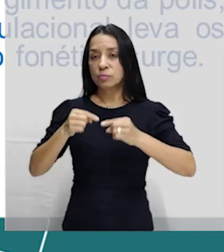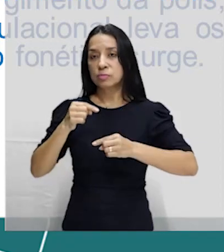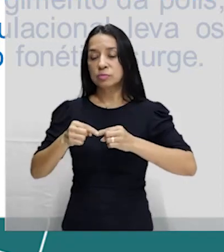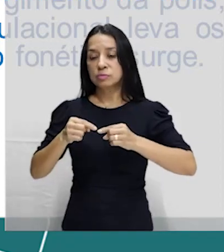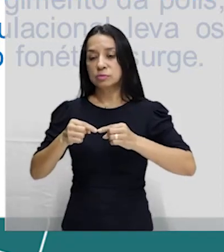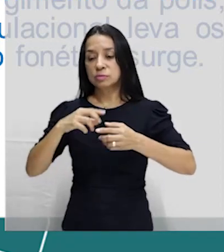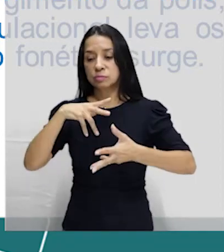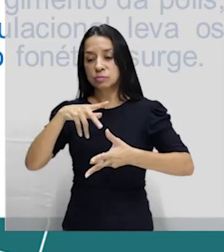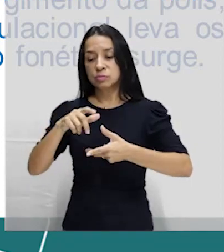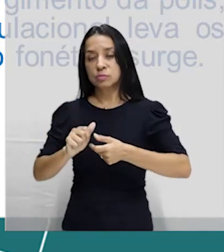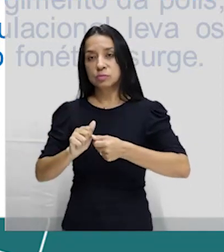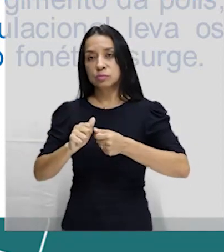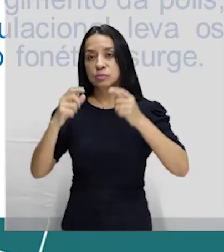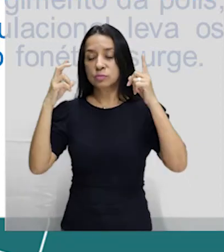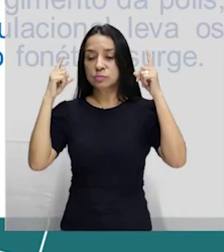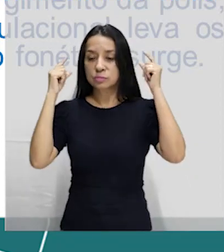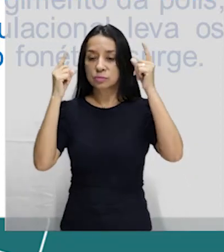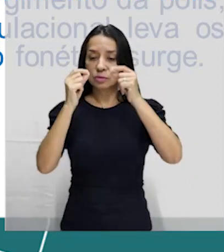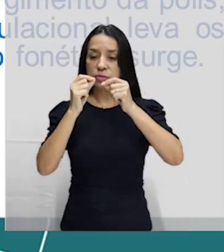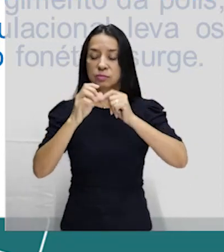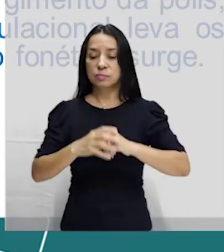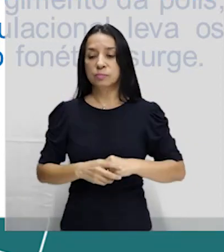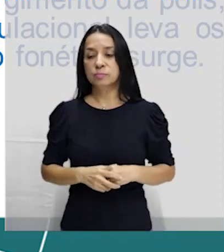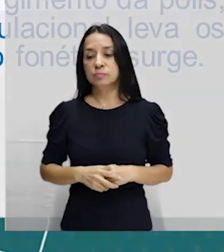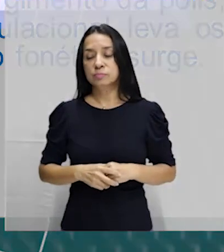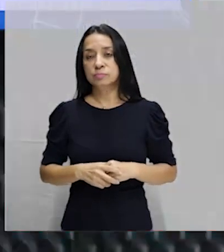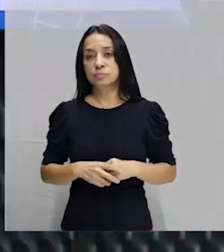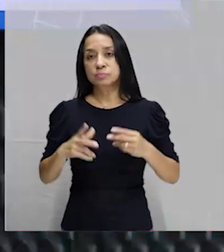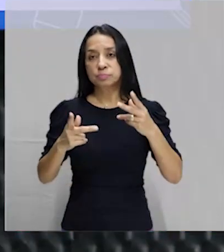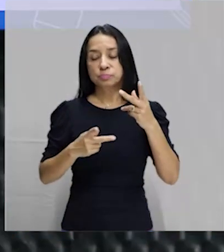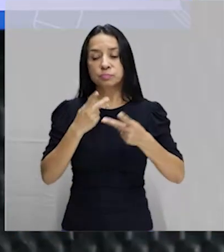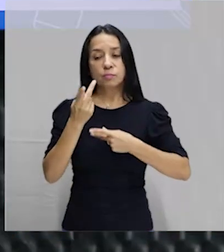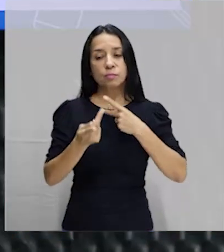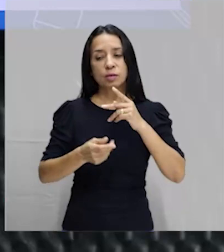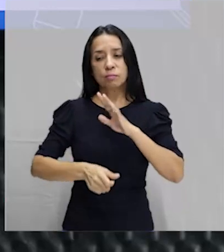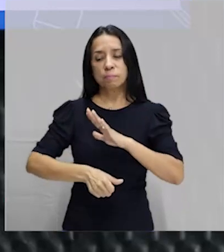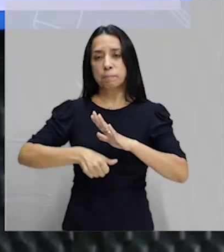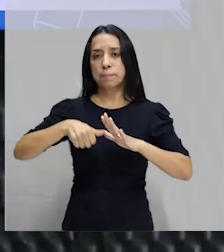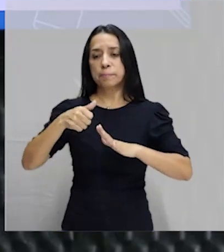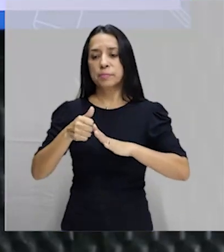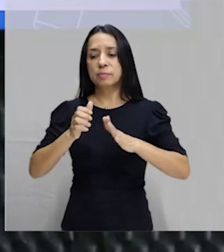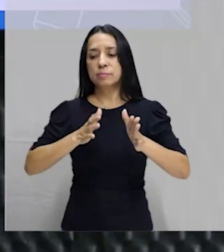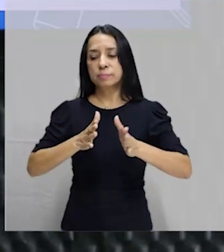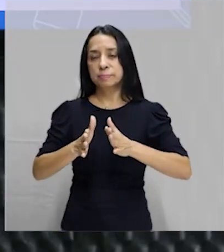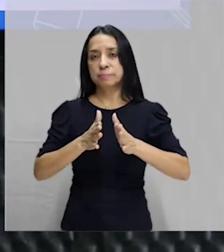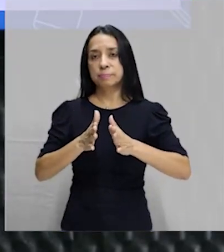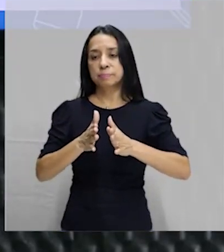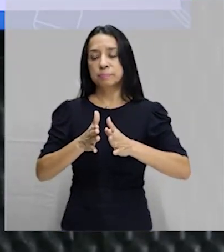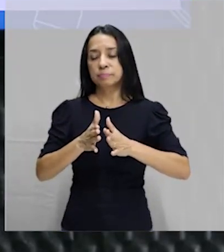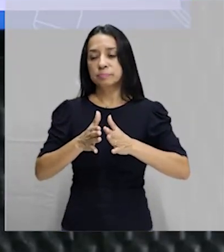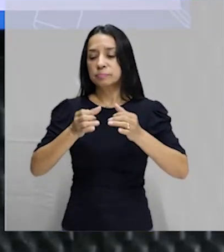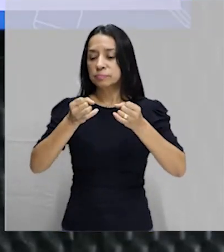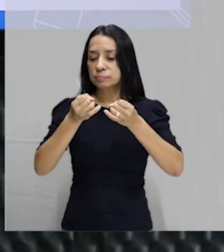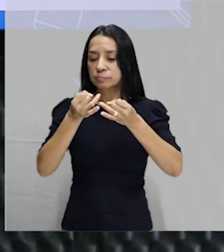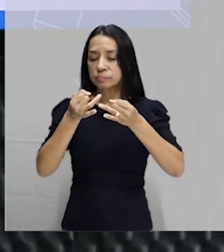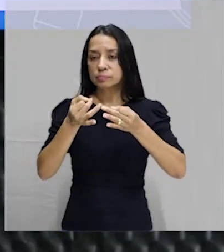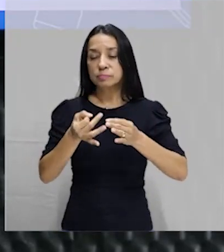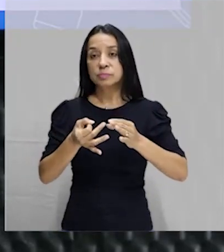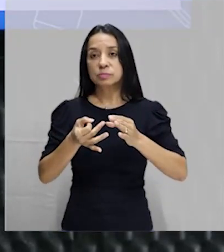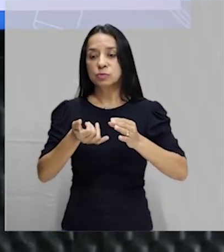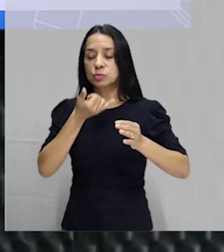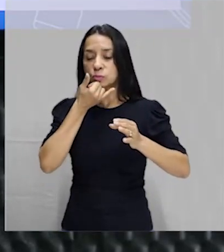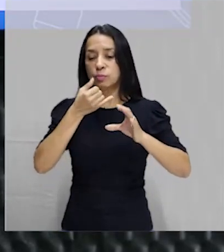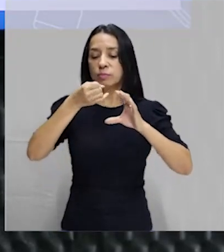grego ou do mundo dos helenos. Quando nós falamos da primeira fase, caracterizada como